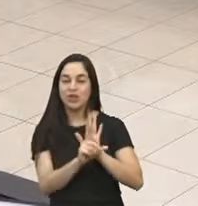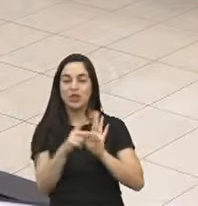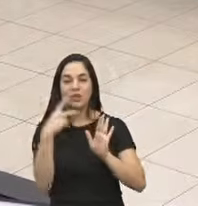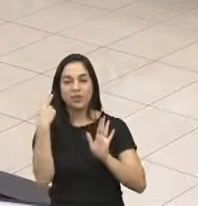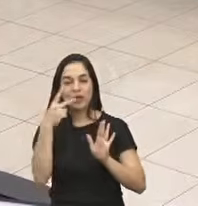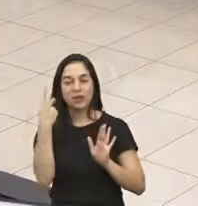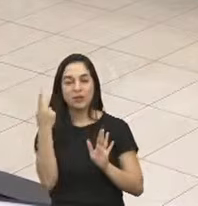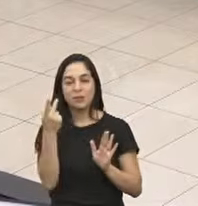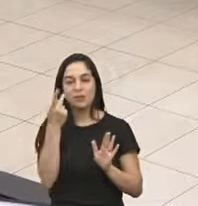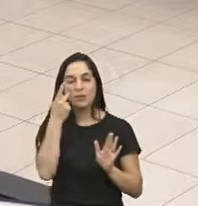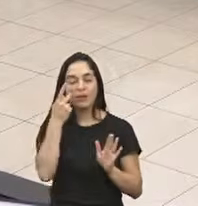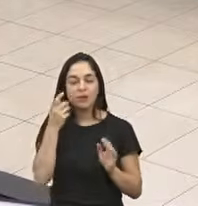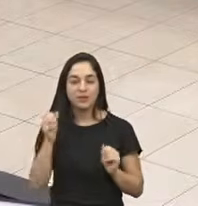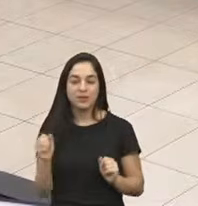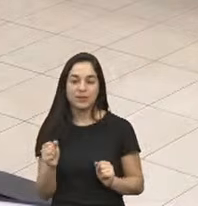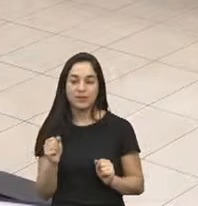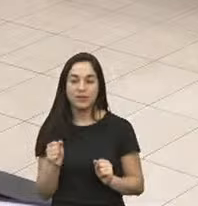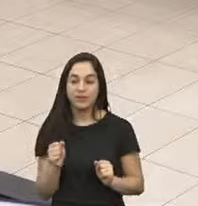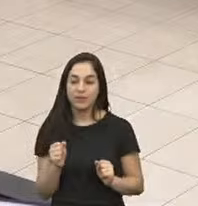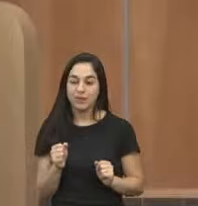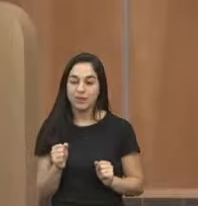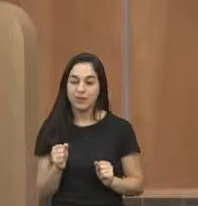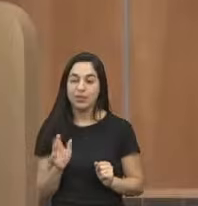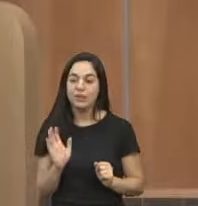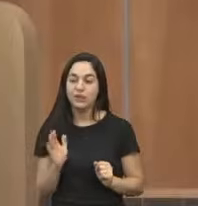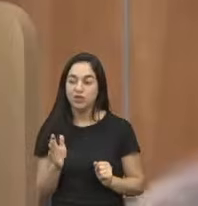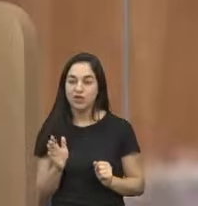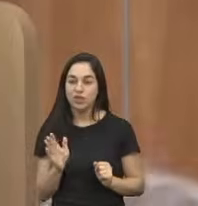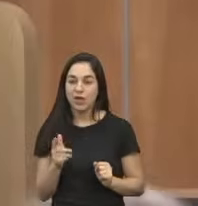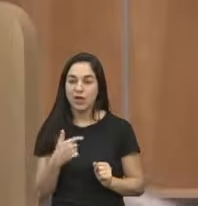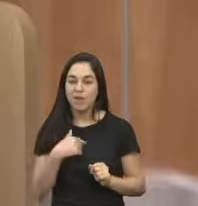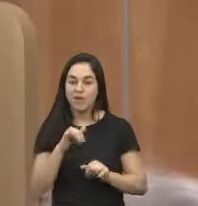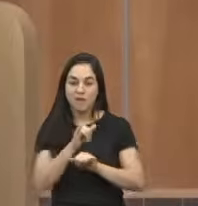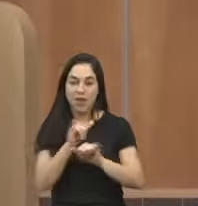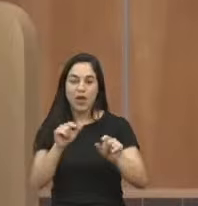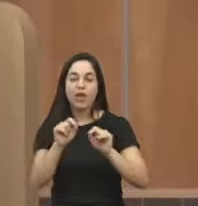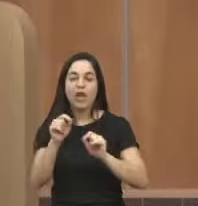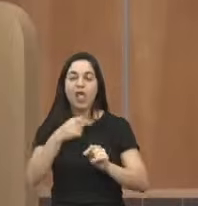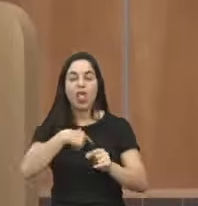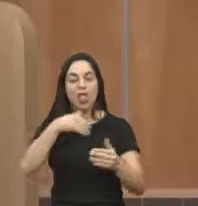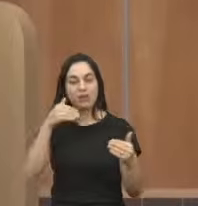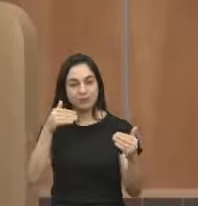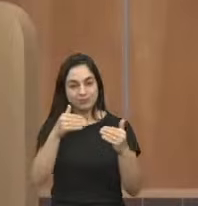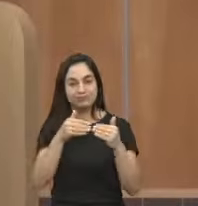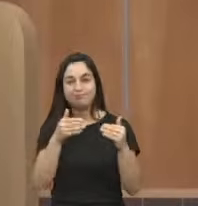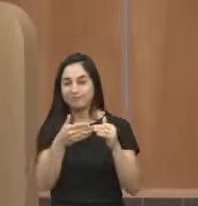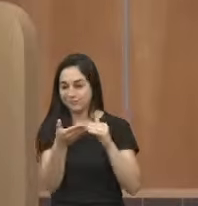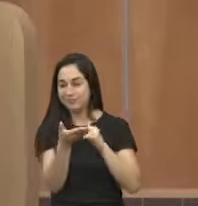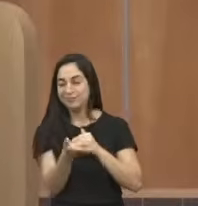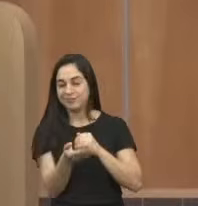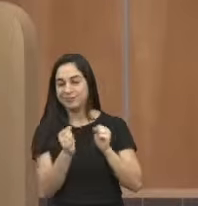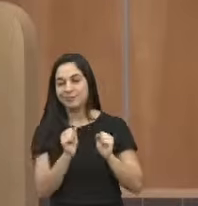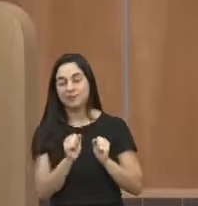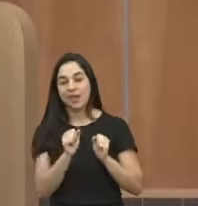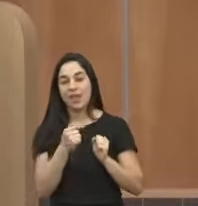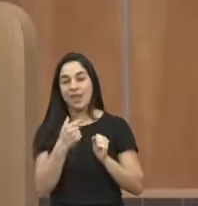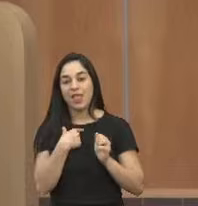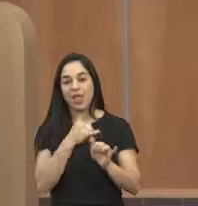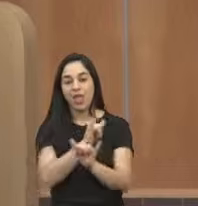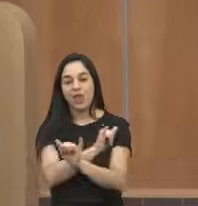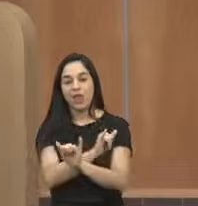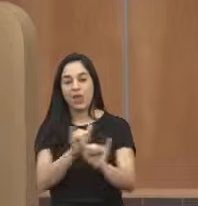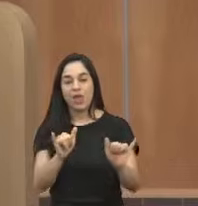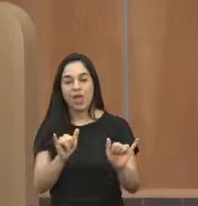dos Condutores, que de antemão, Paulinho, já falo para você que sou favorável. E aqui vou discorrer